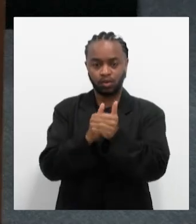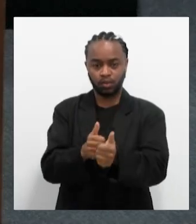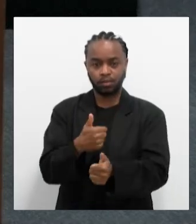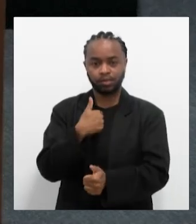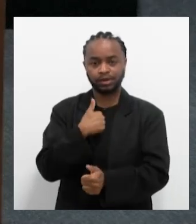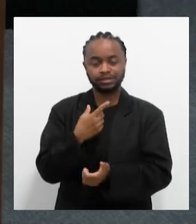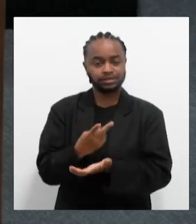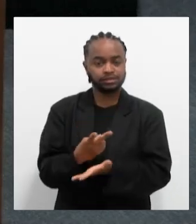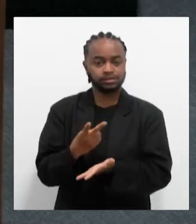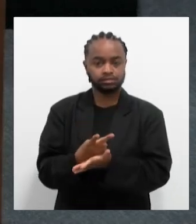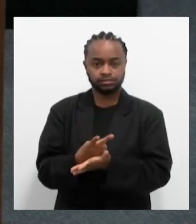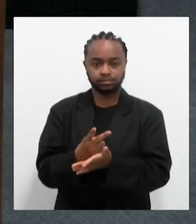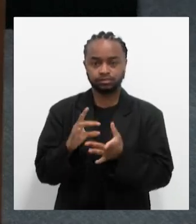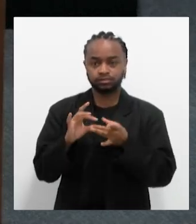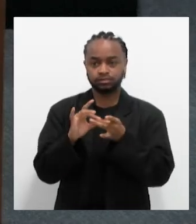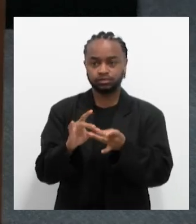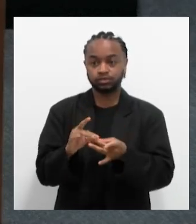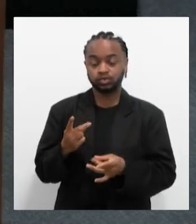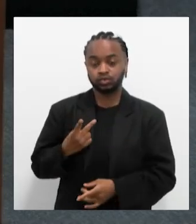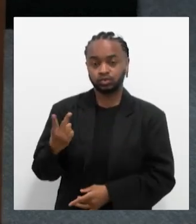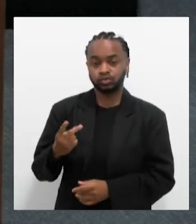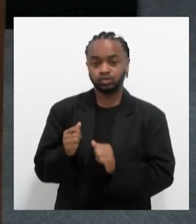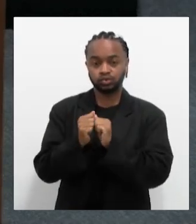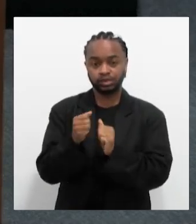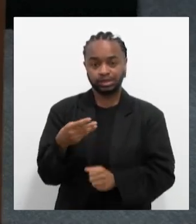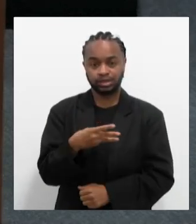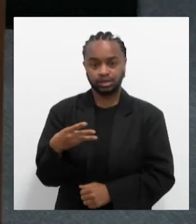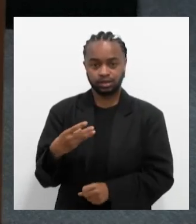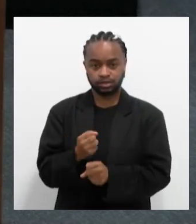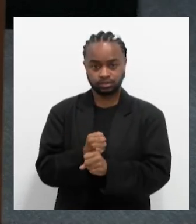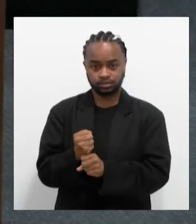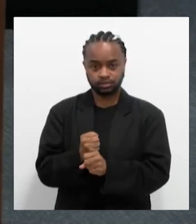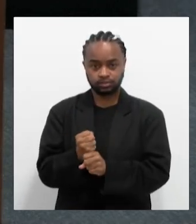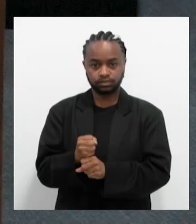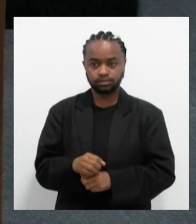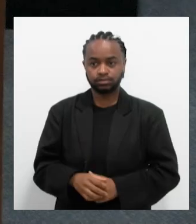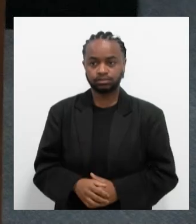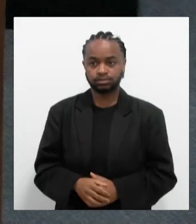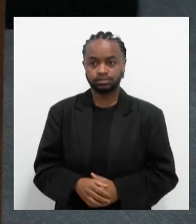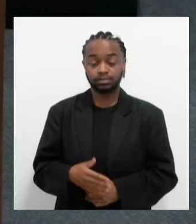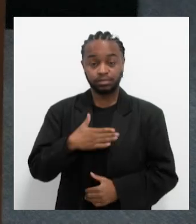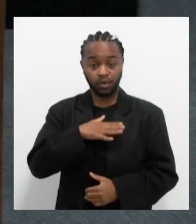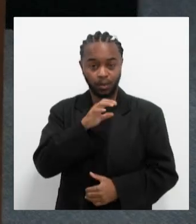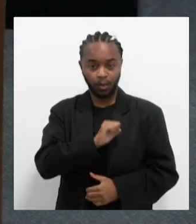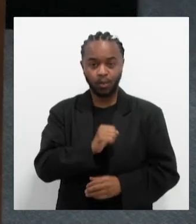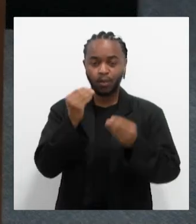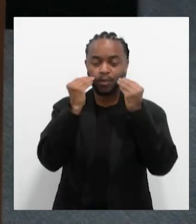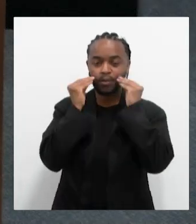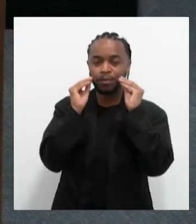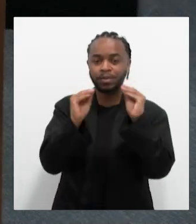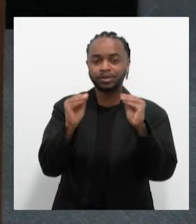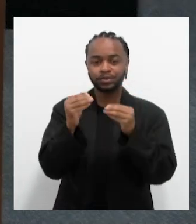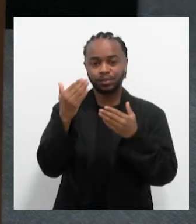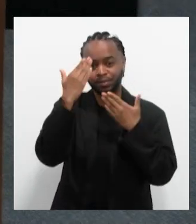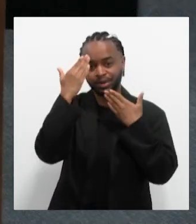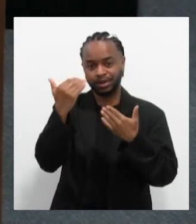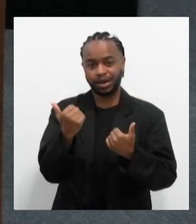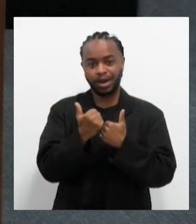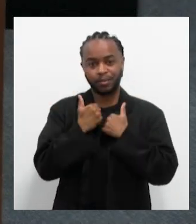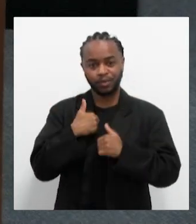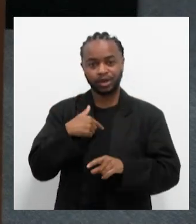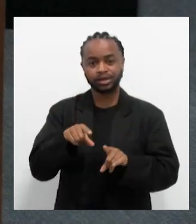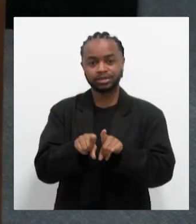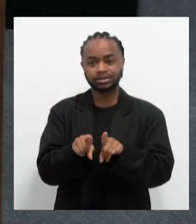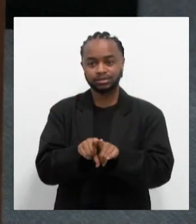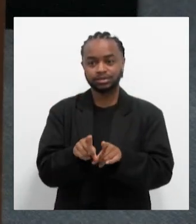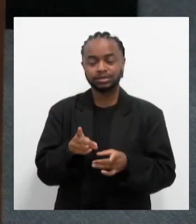em tudo. Estamos juntos há 33 anos. E, meu amor, um beijo e obrigado por me apoiar em todas as